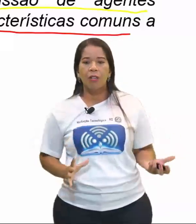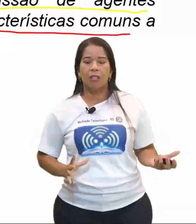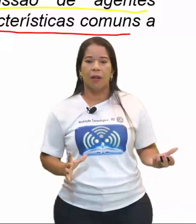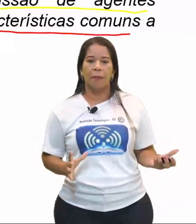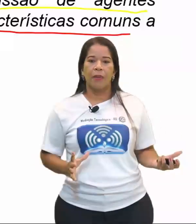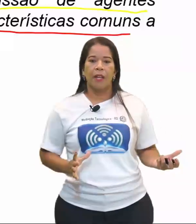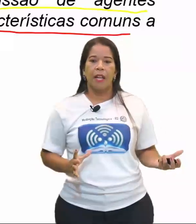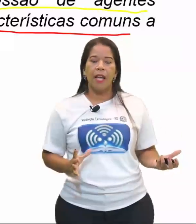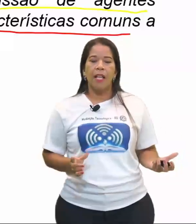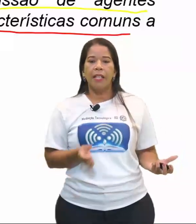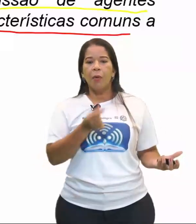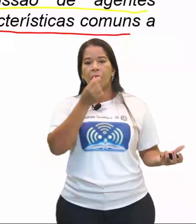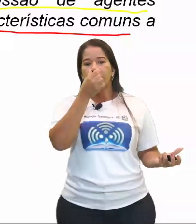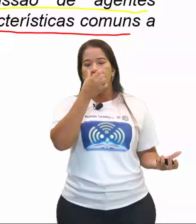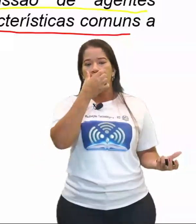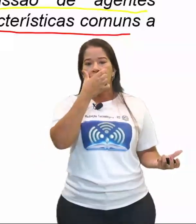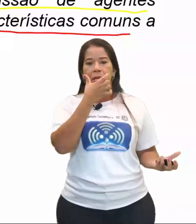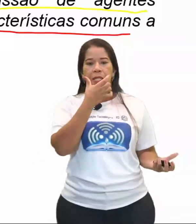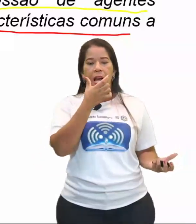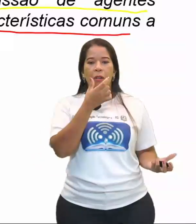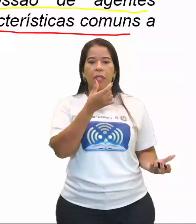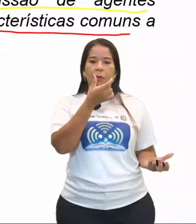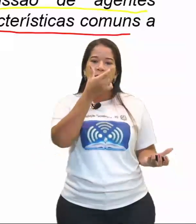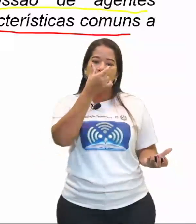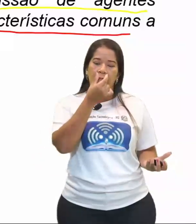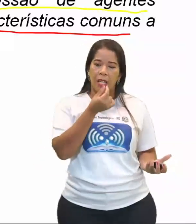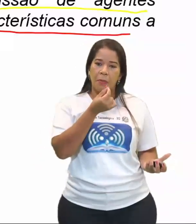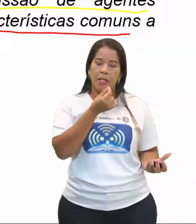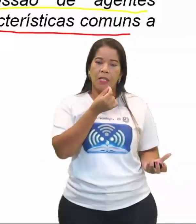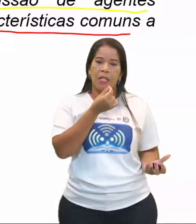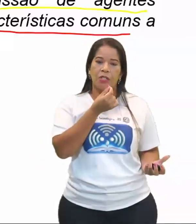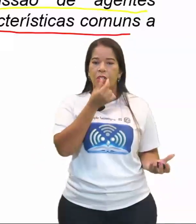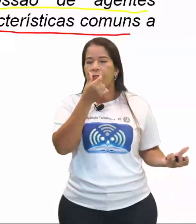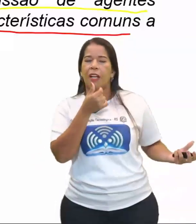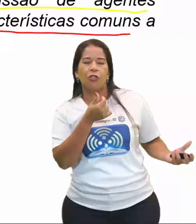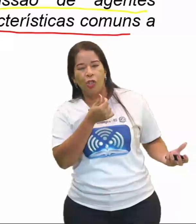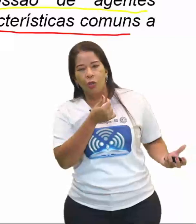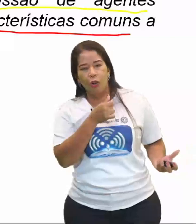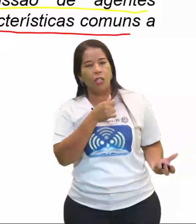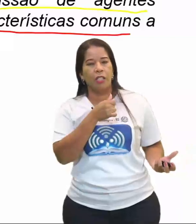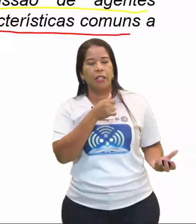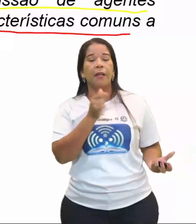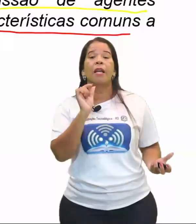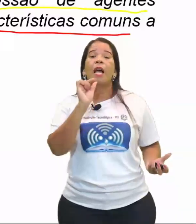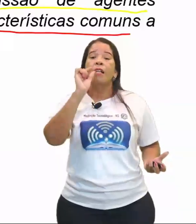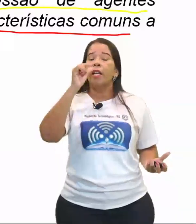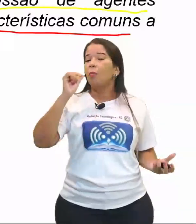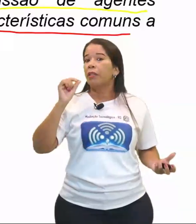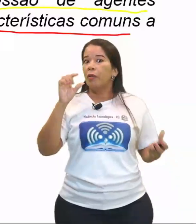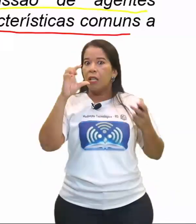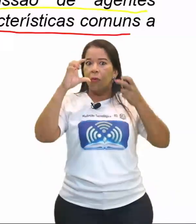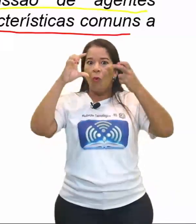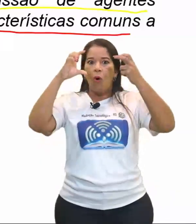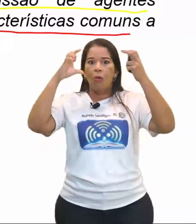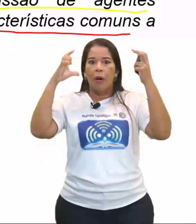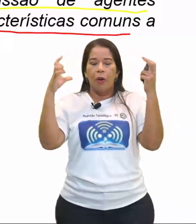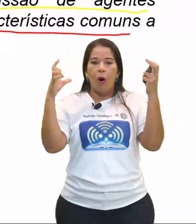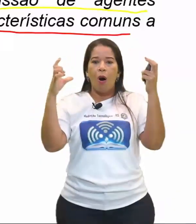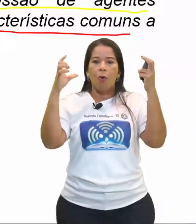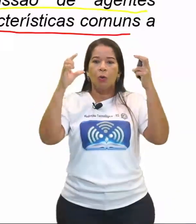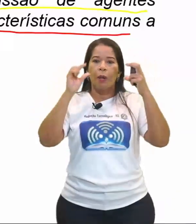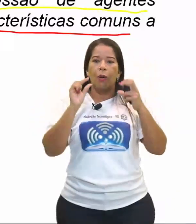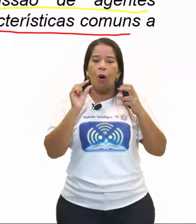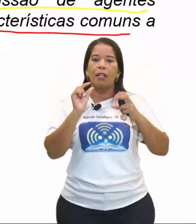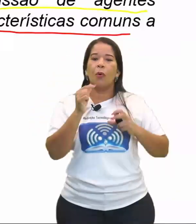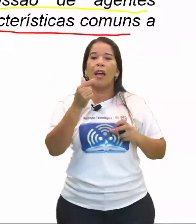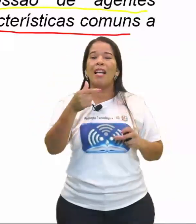da outra, né? Tem uma que tem o nariz mais largo, tem uma que tem o nariz mais estreitinho, afiladinho, coisa linda, né? Tem uma que tem o olho maior,